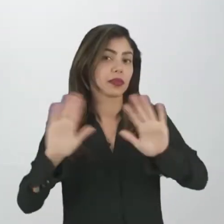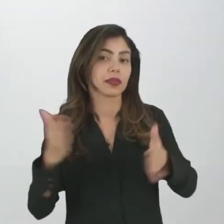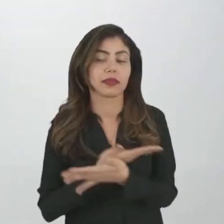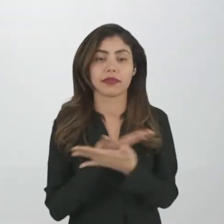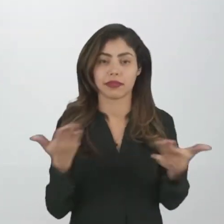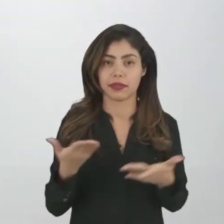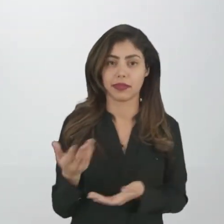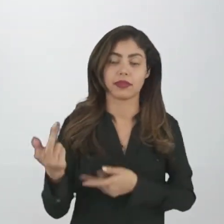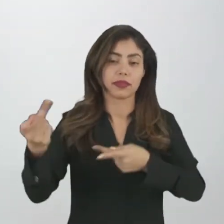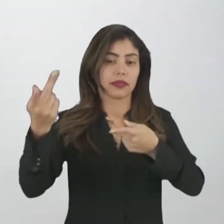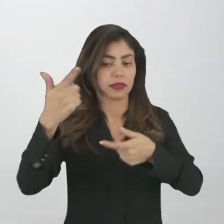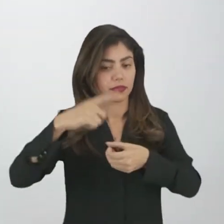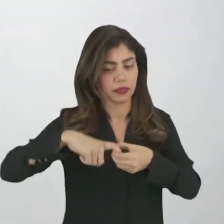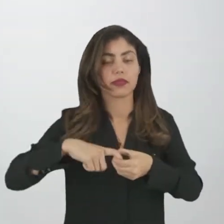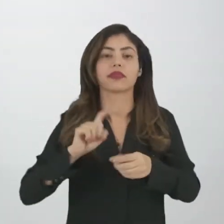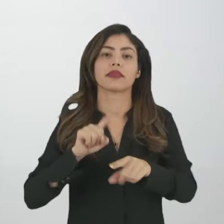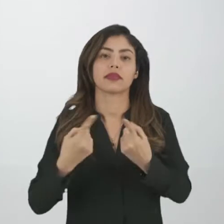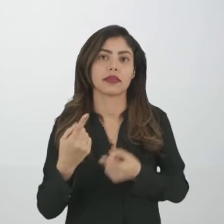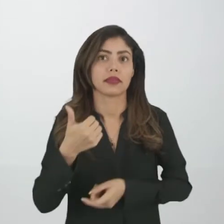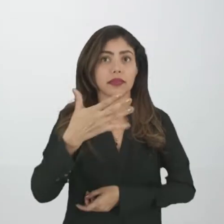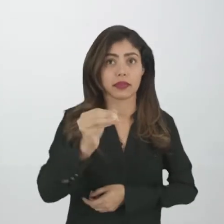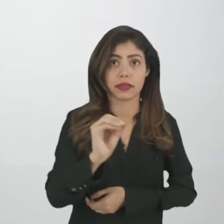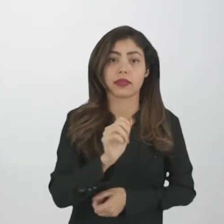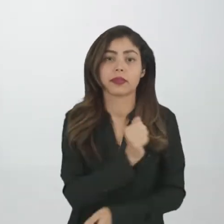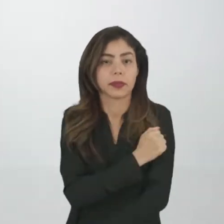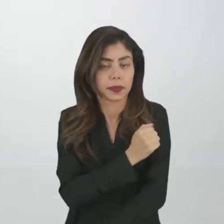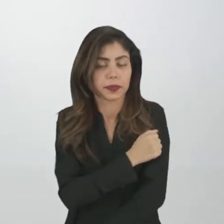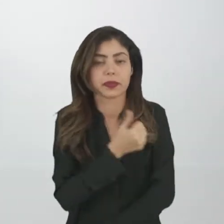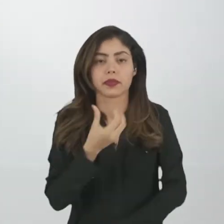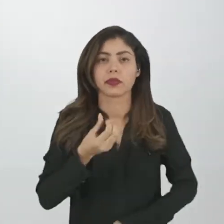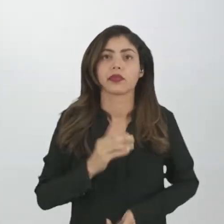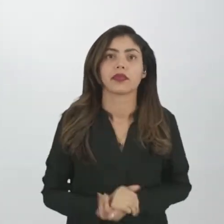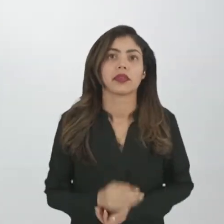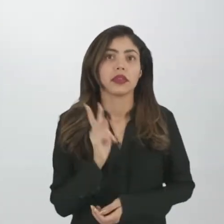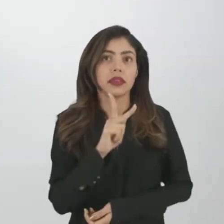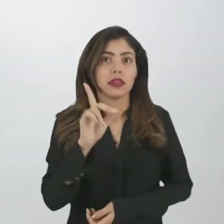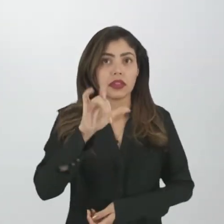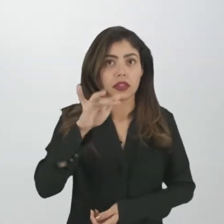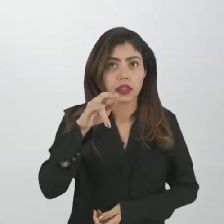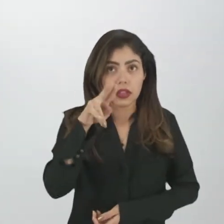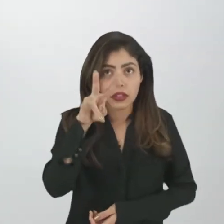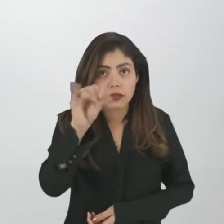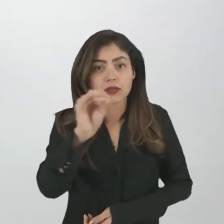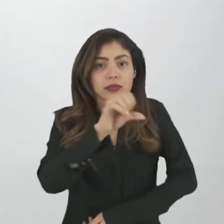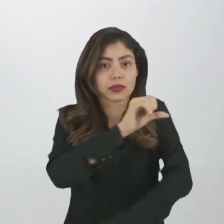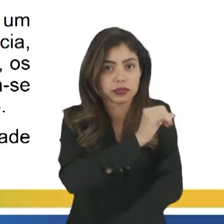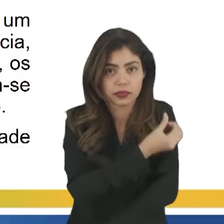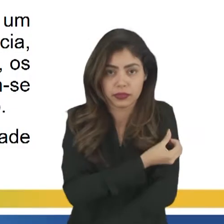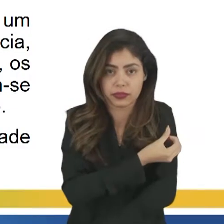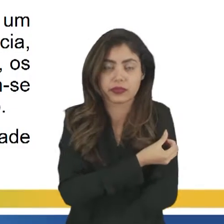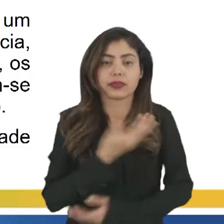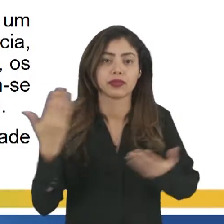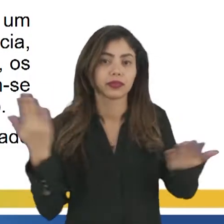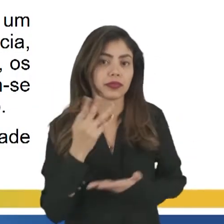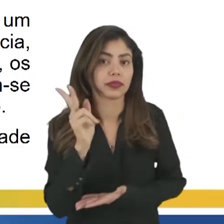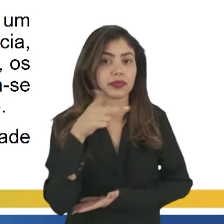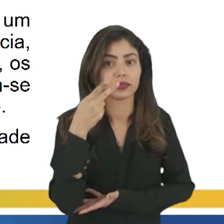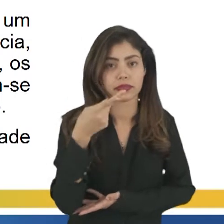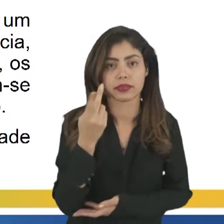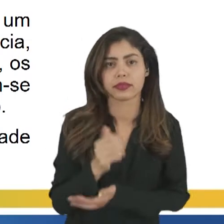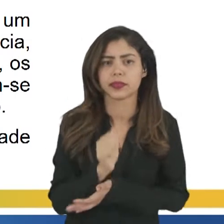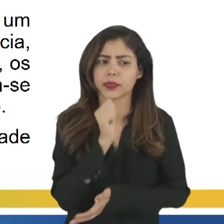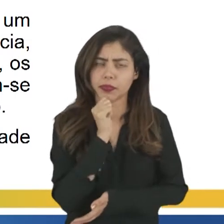Olá, pessoal. Estamos de volta com a nossa 16ª aula. Eu sou o professor Cleves, dos 6º anos, e nós na